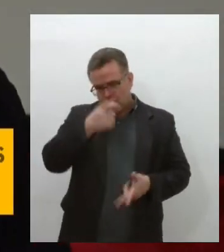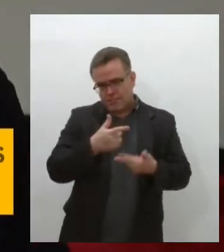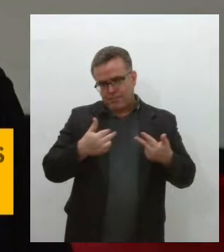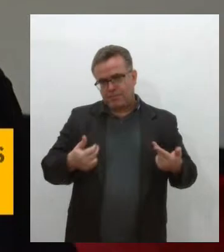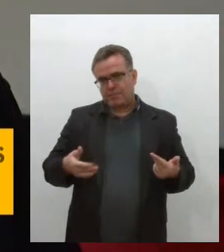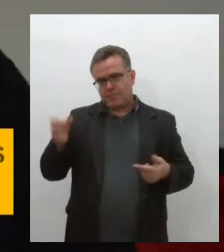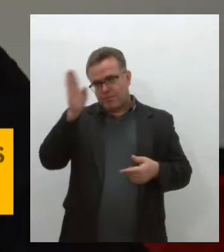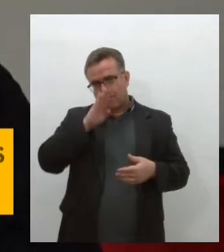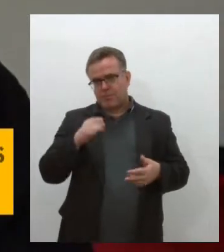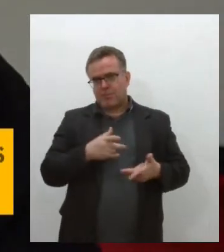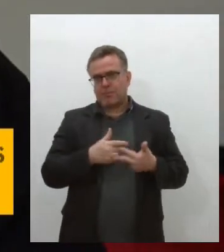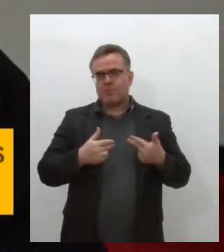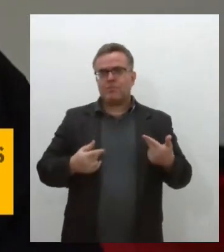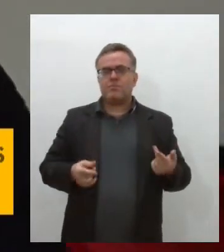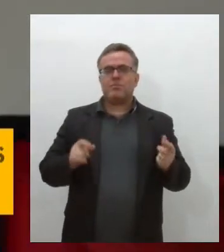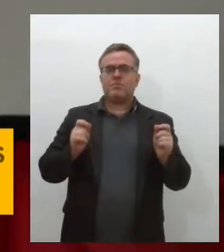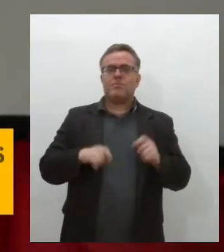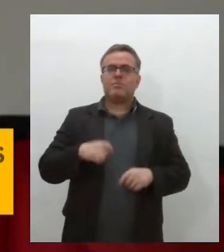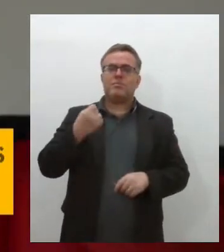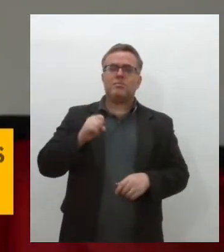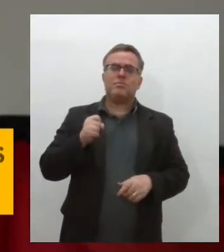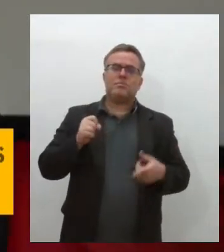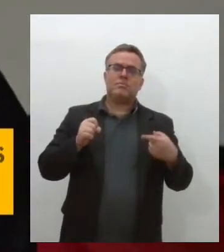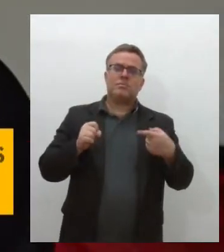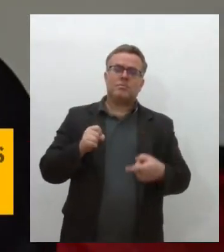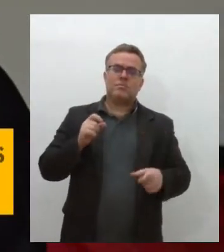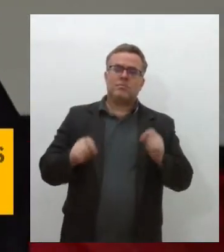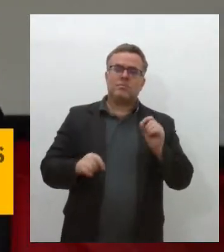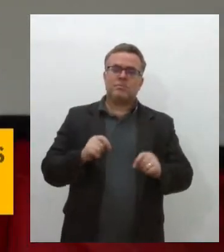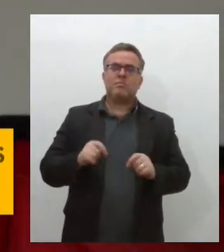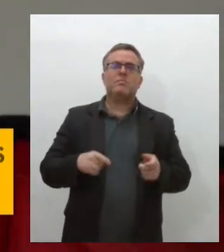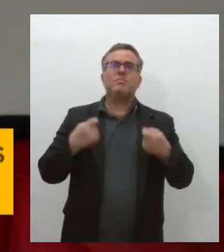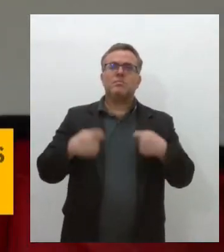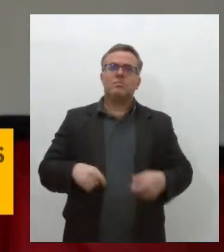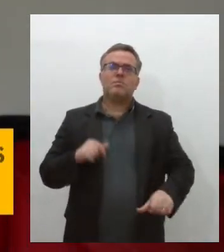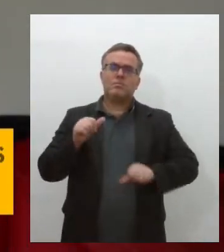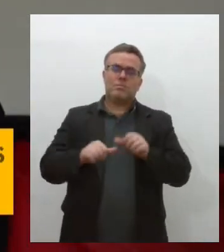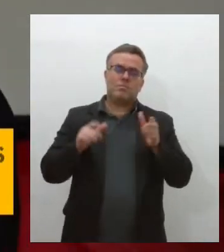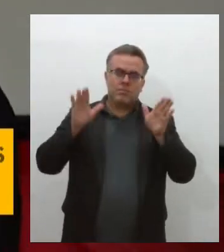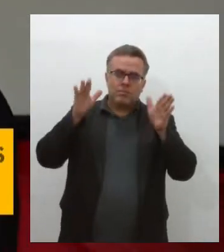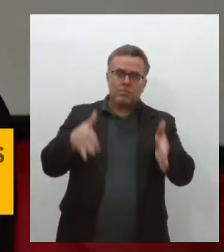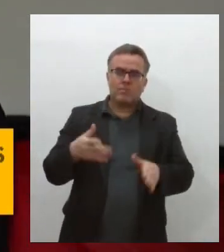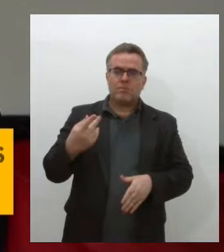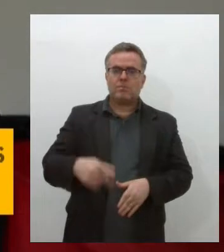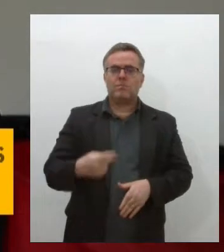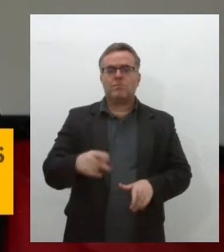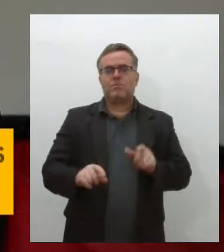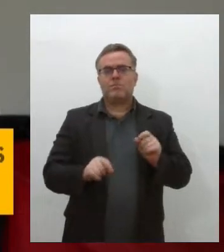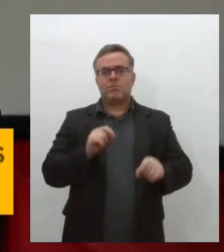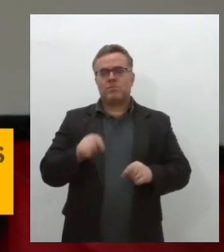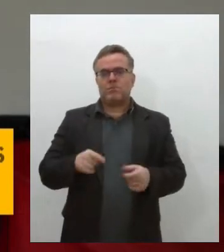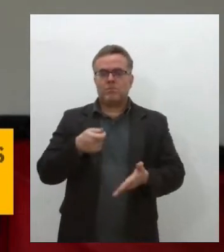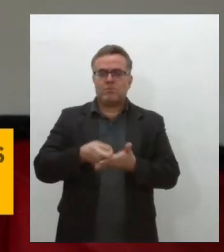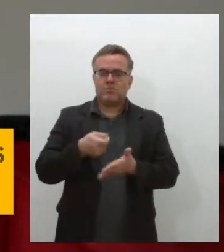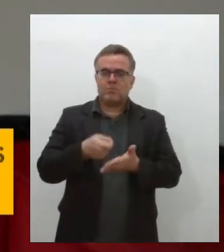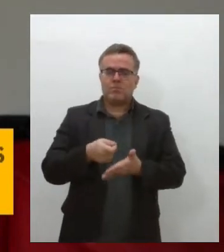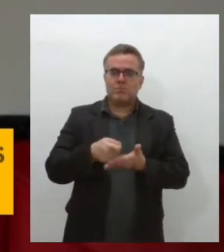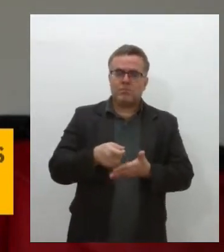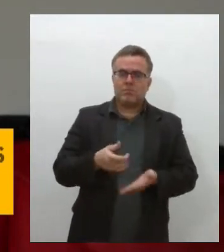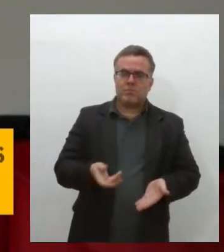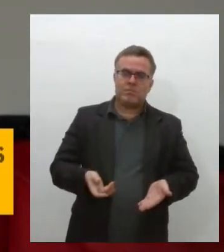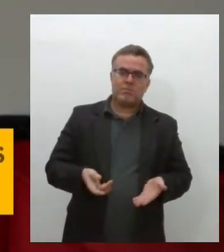Brasil, sobre Sergipe mesmo, que precisamos focar no nosso estado. Às vezes damos visibilidade para outros